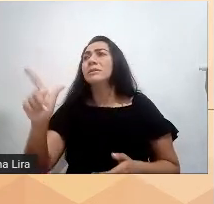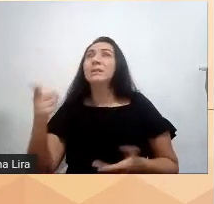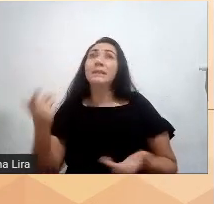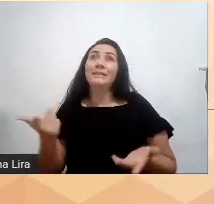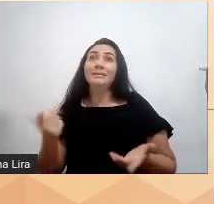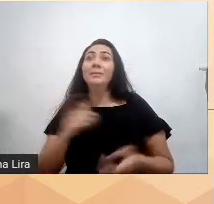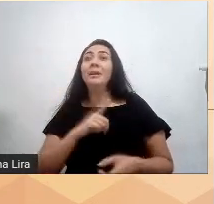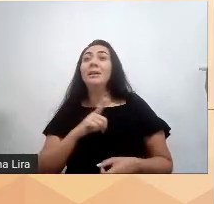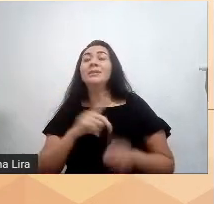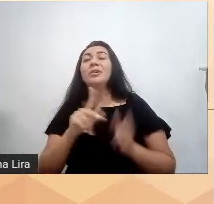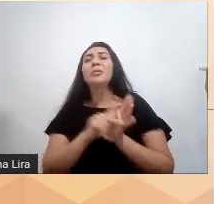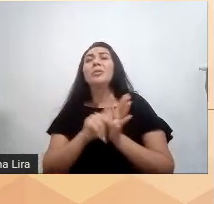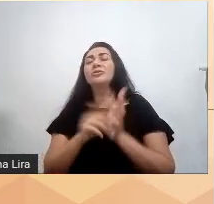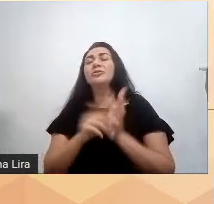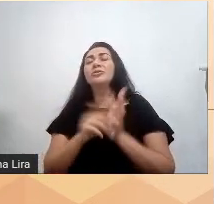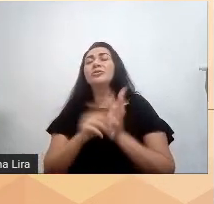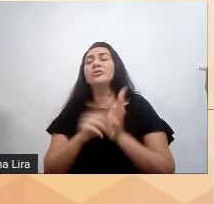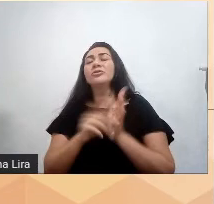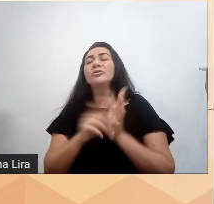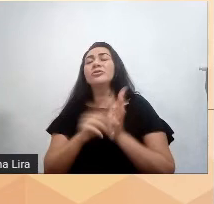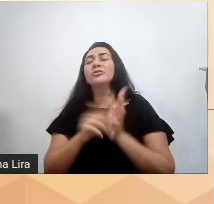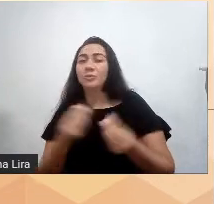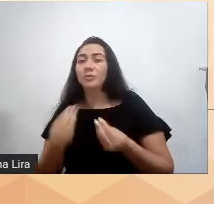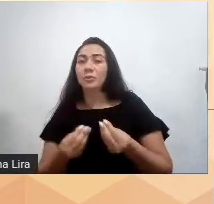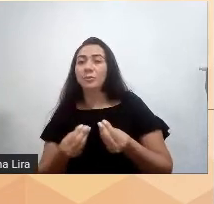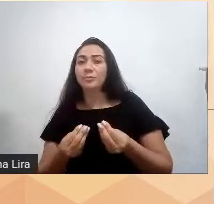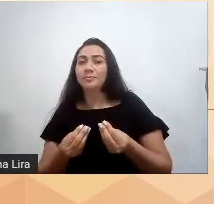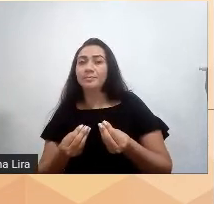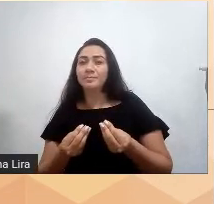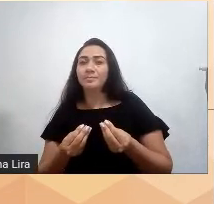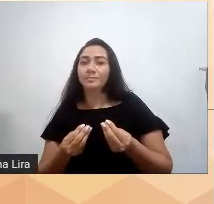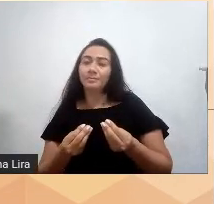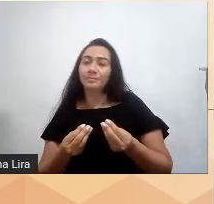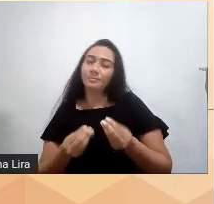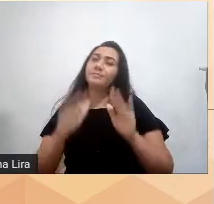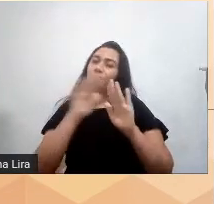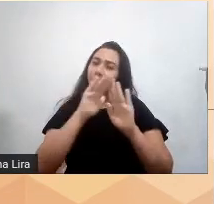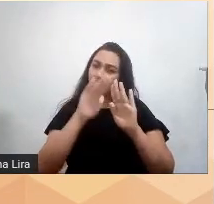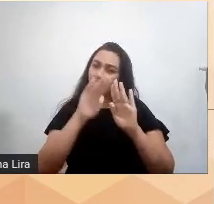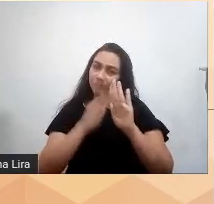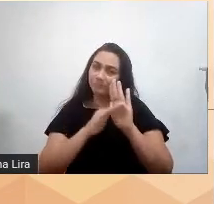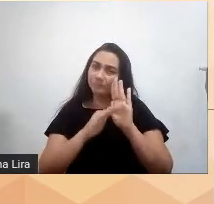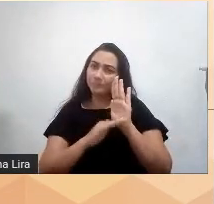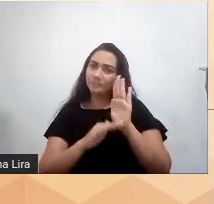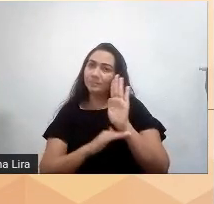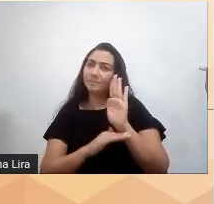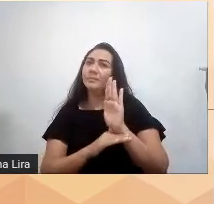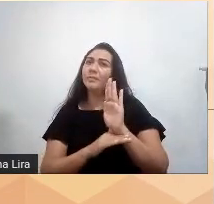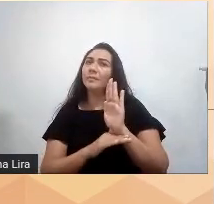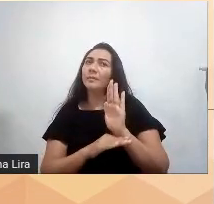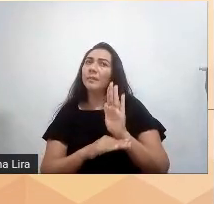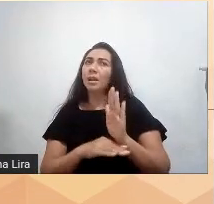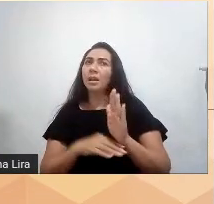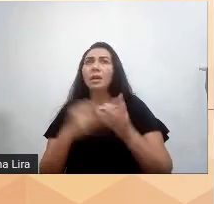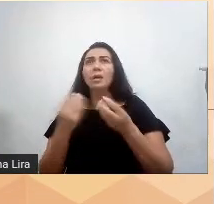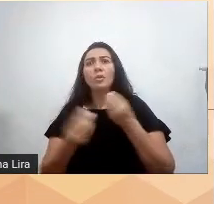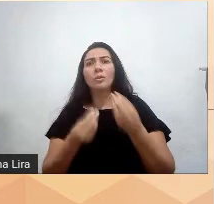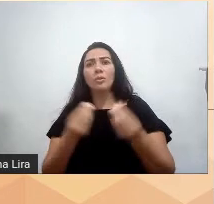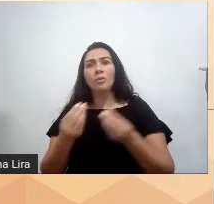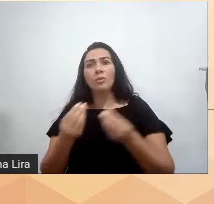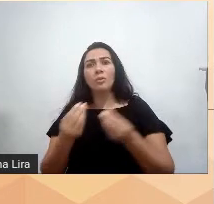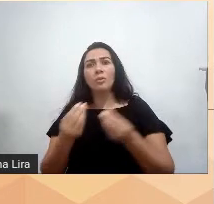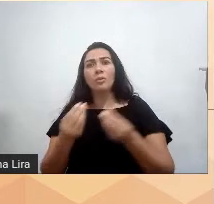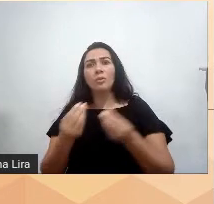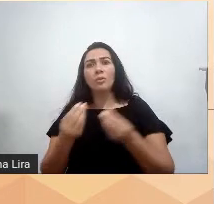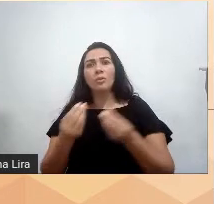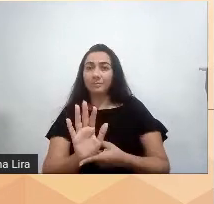Quando nós escrevemos e colocamos isso nos objetivos, que é um objetivo, né, eu quero oferecer oficinas, você precisa ter uma justificativa. E